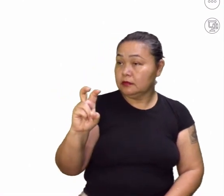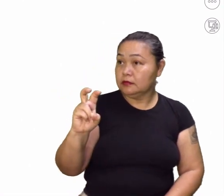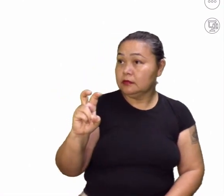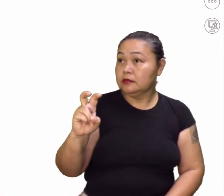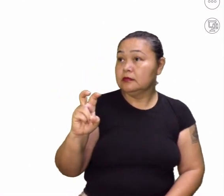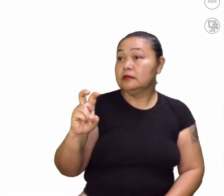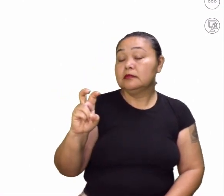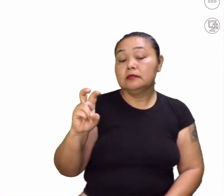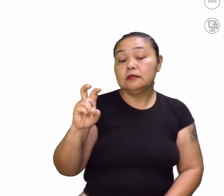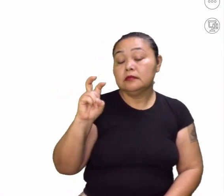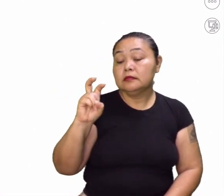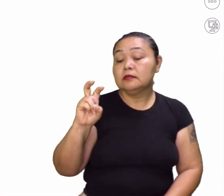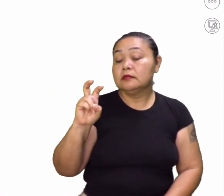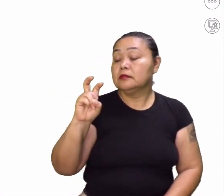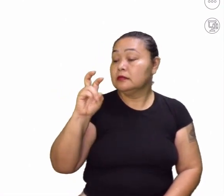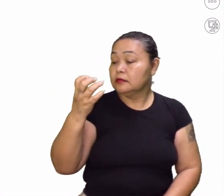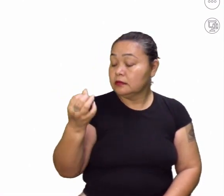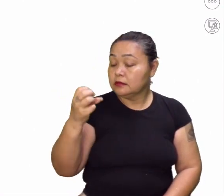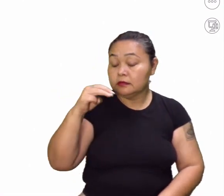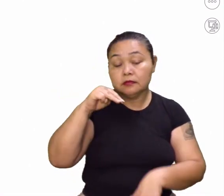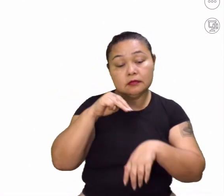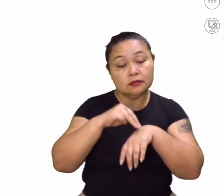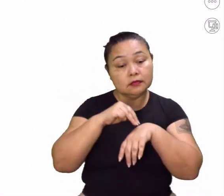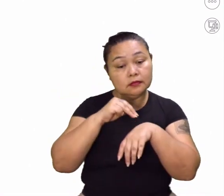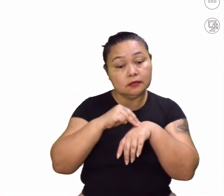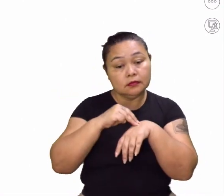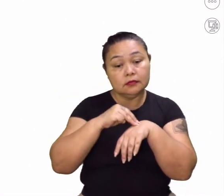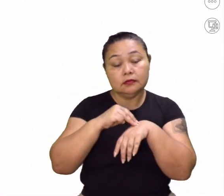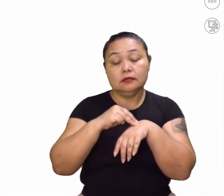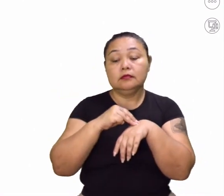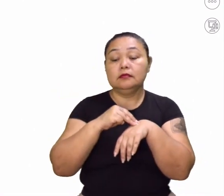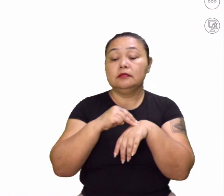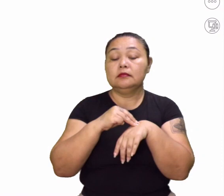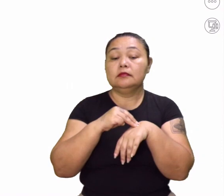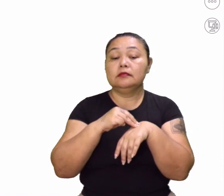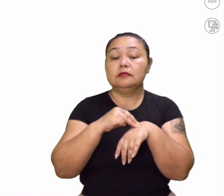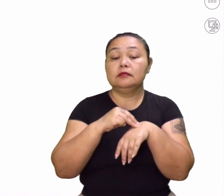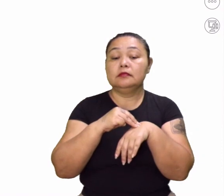23 horas, 56 minutos